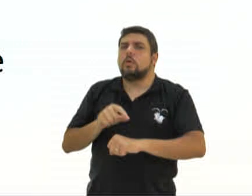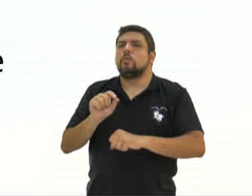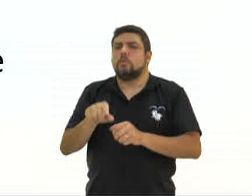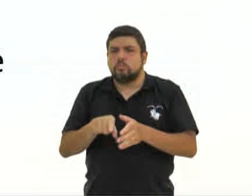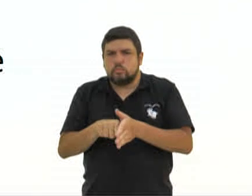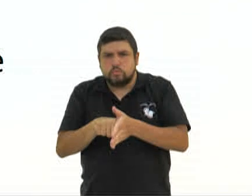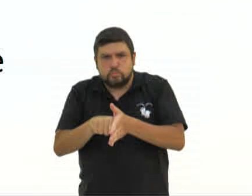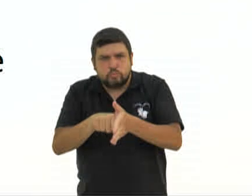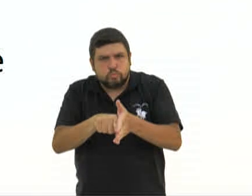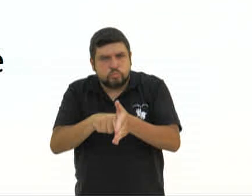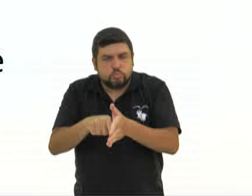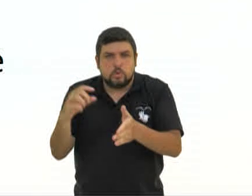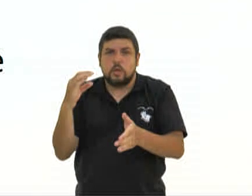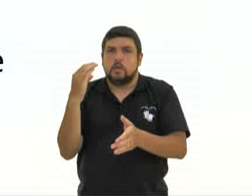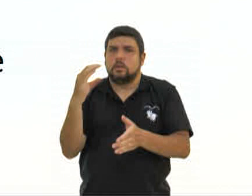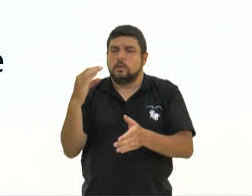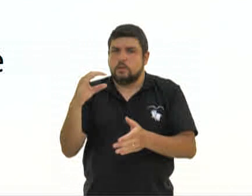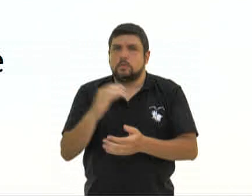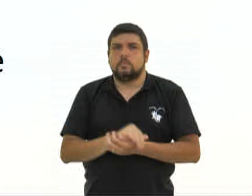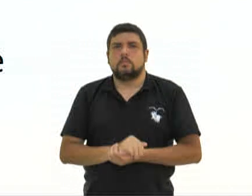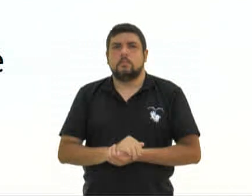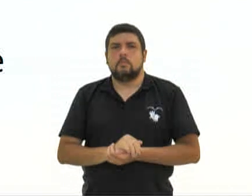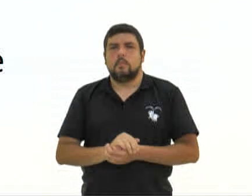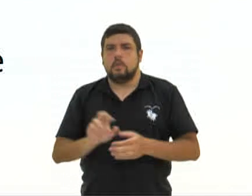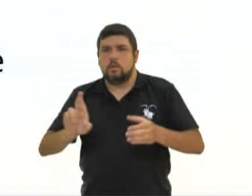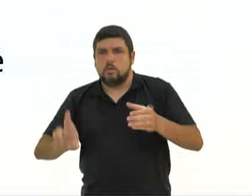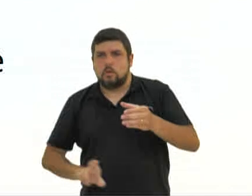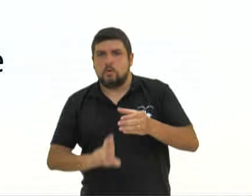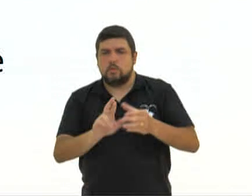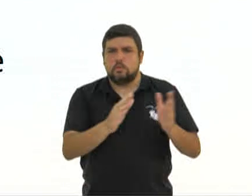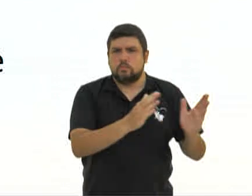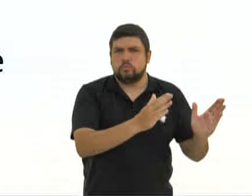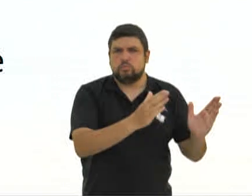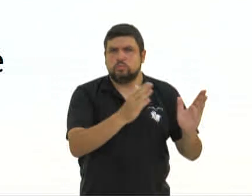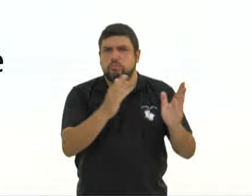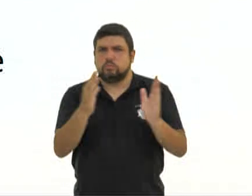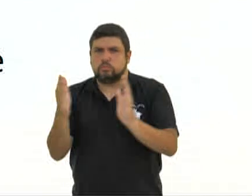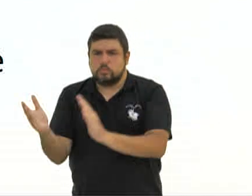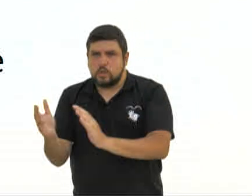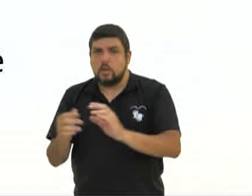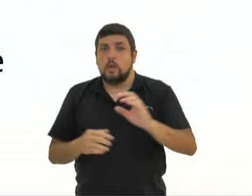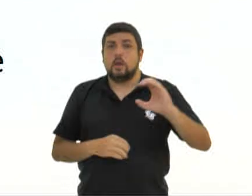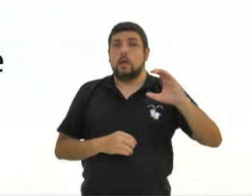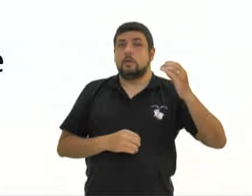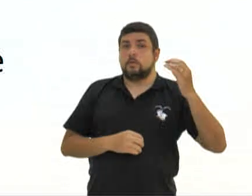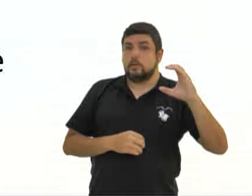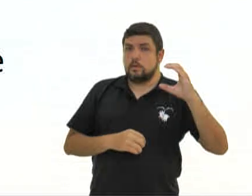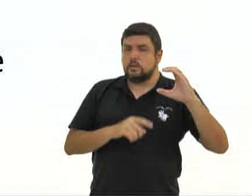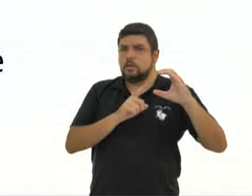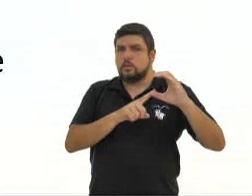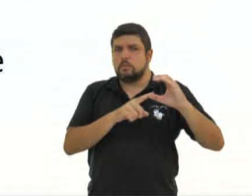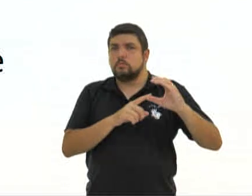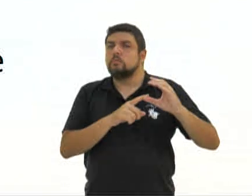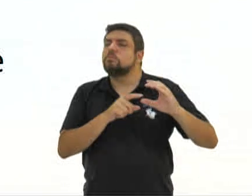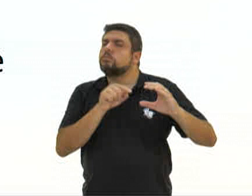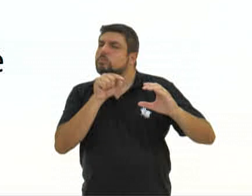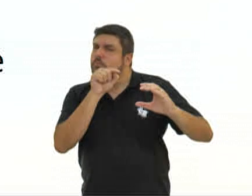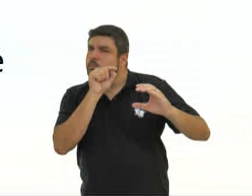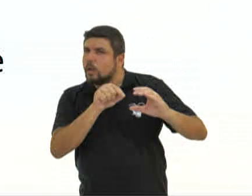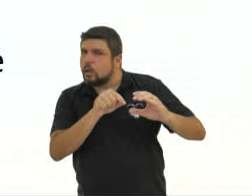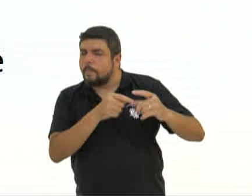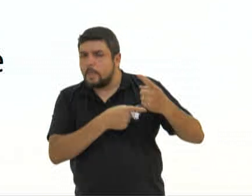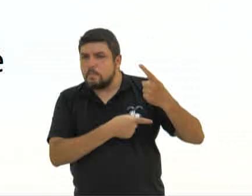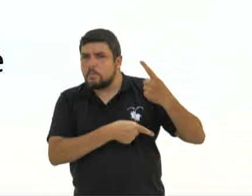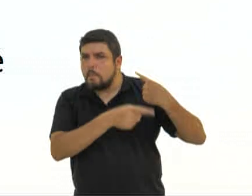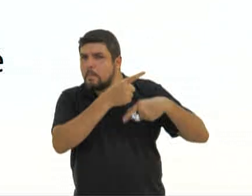investigação científica. Durante o Renascimento, a ciência ela vai começar a ter um grande destaque na sociedade. Mas eu não